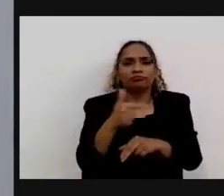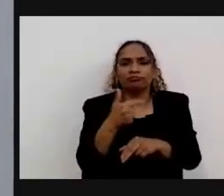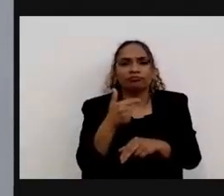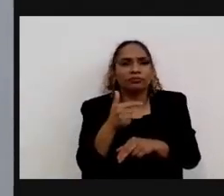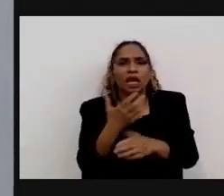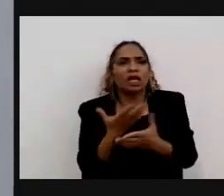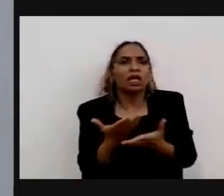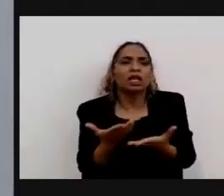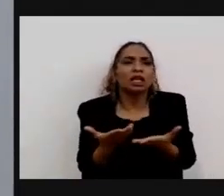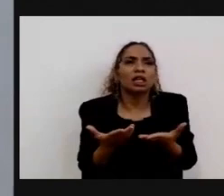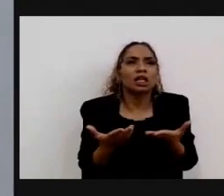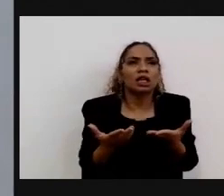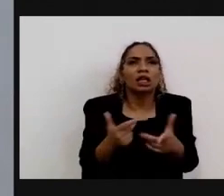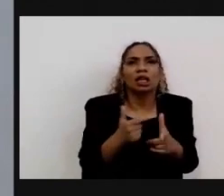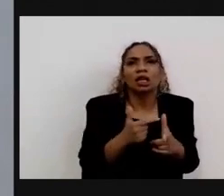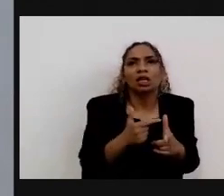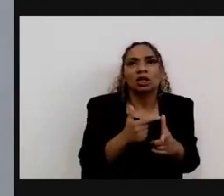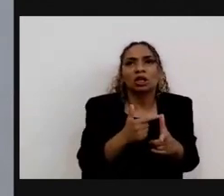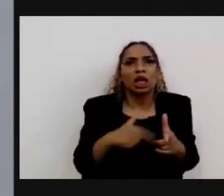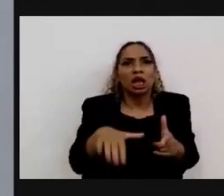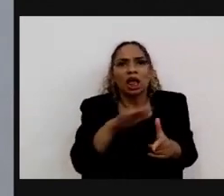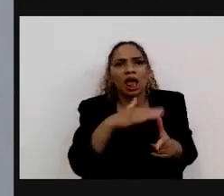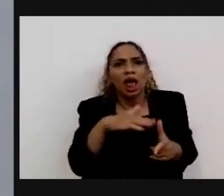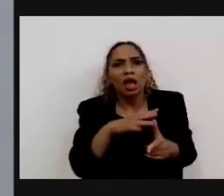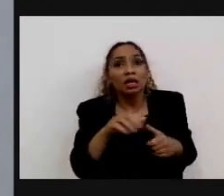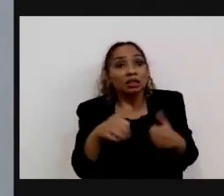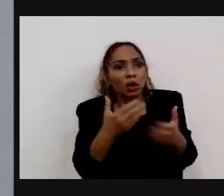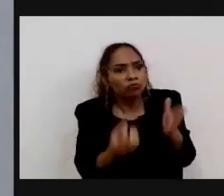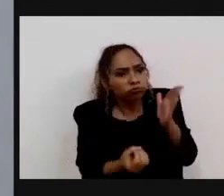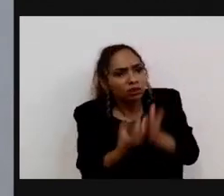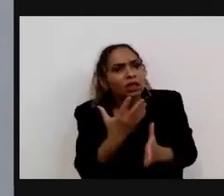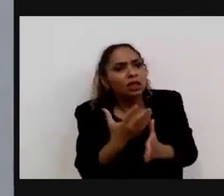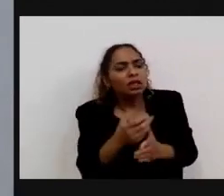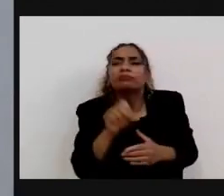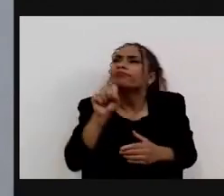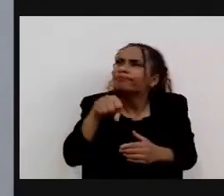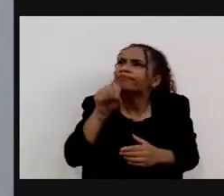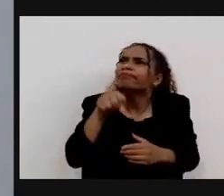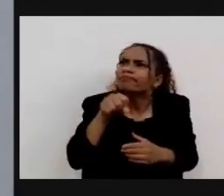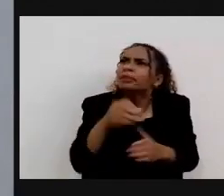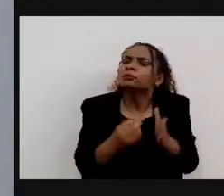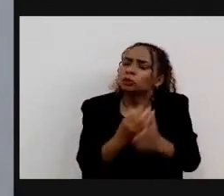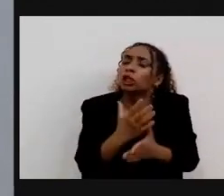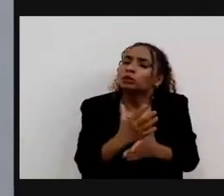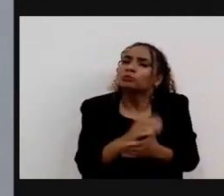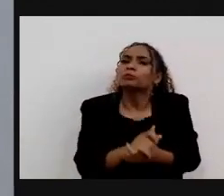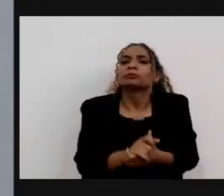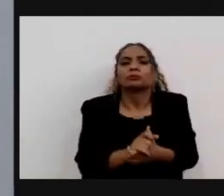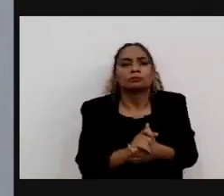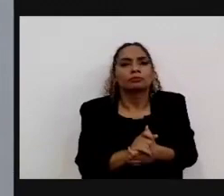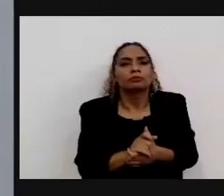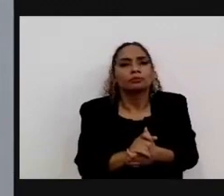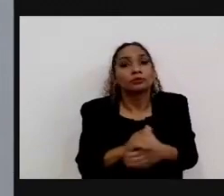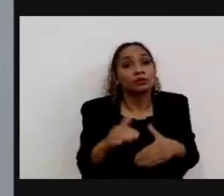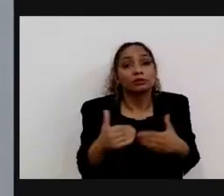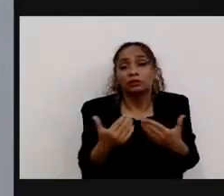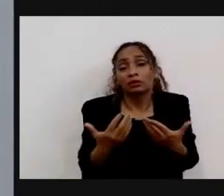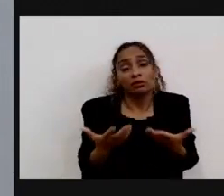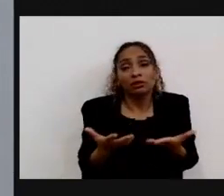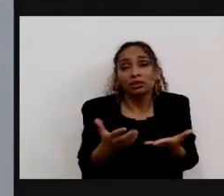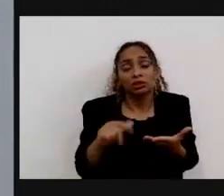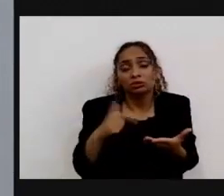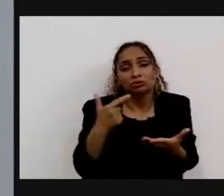o Rodrigo Narciso ficava falando o problema que não tem ambiente Rodrigo então cria eu falei É mesmo vou criar é por aí